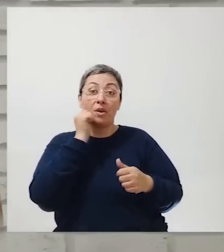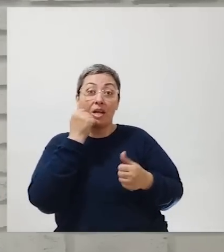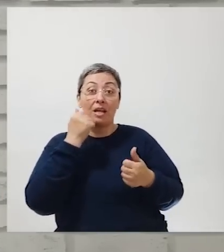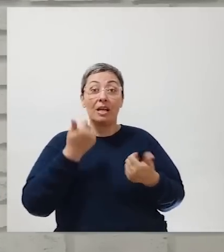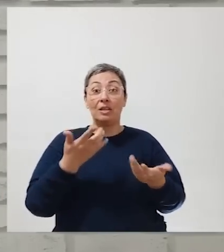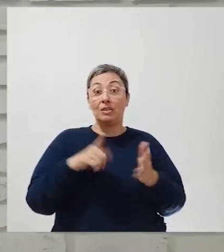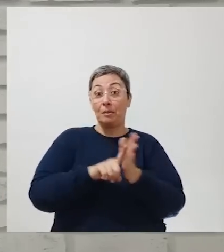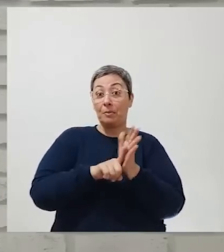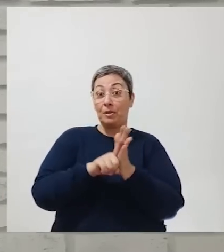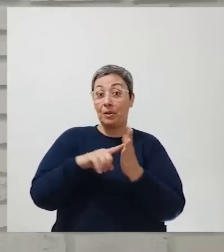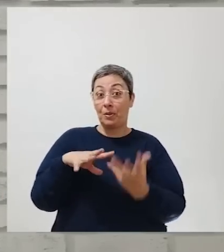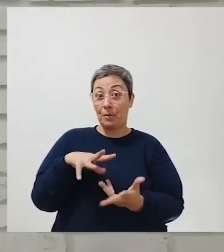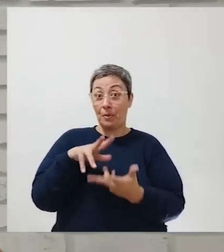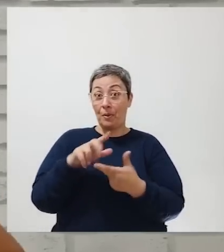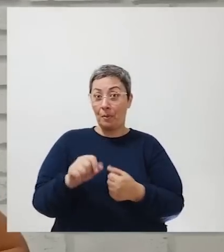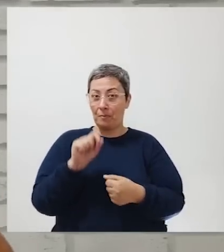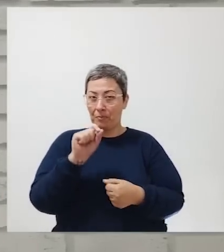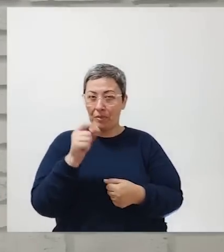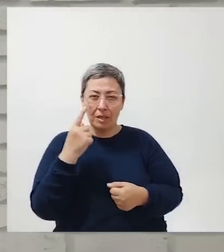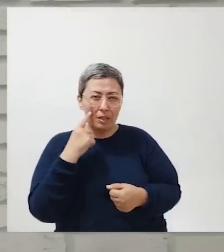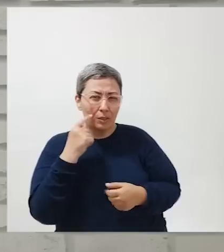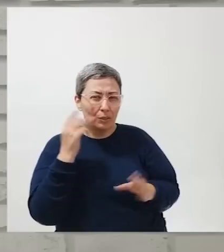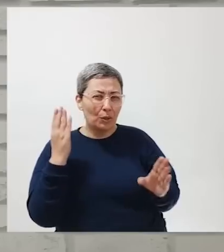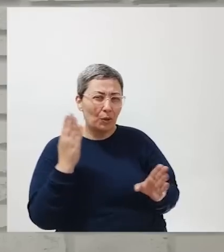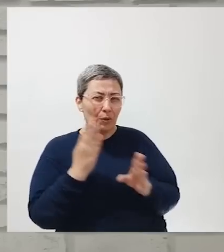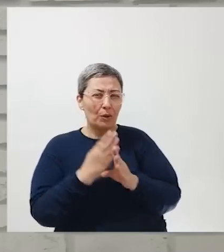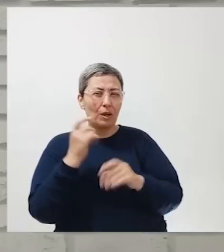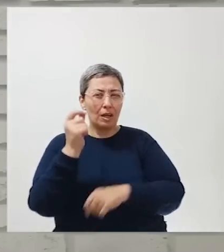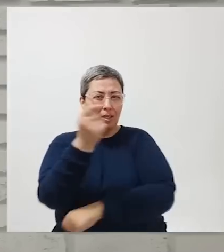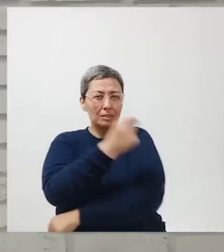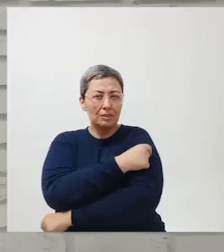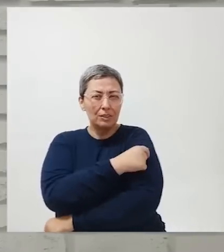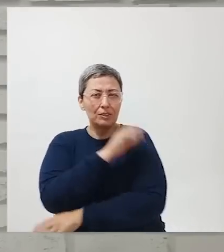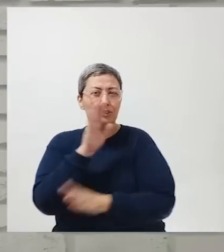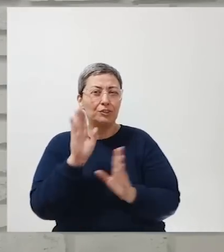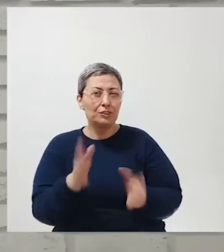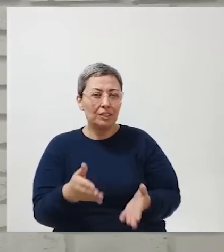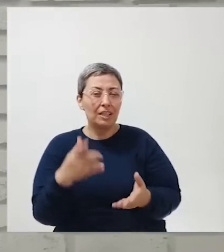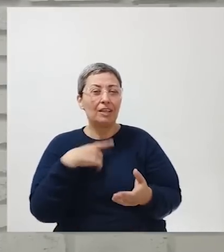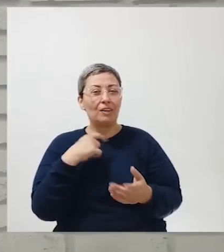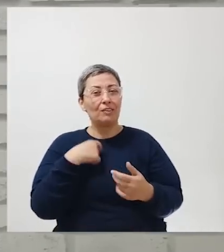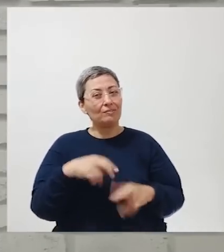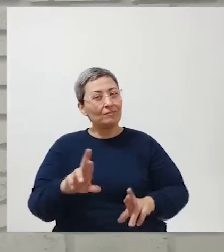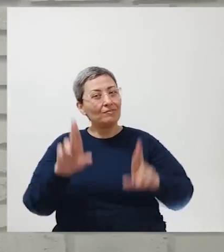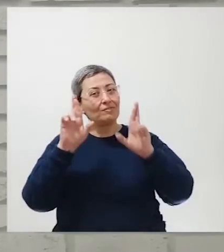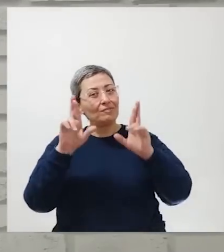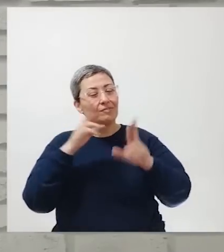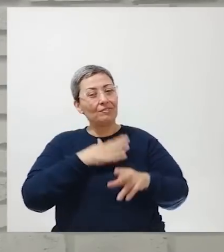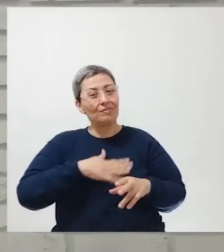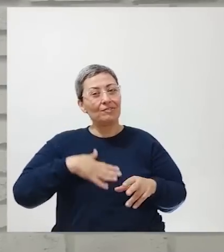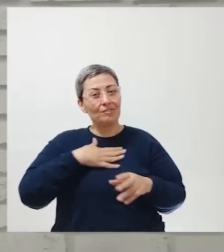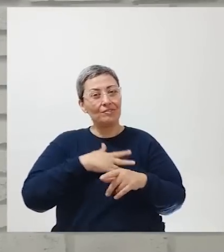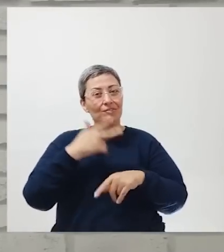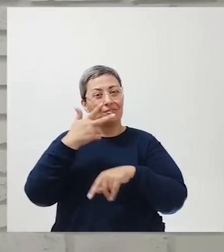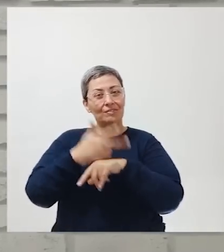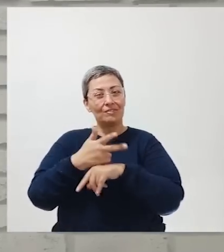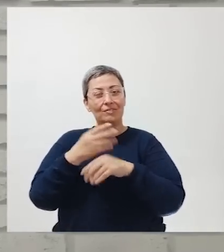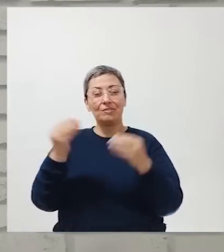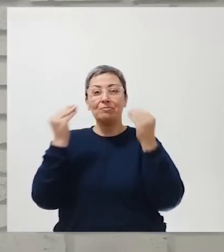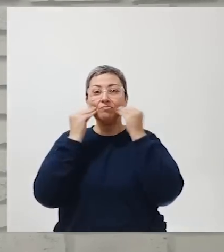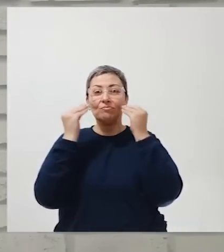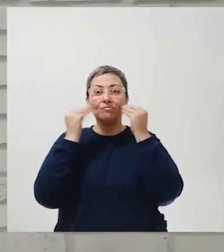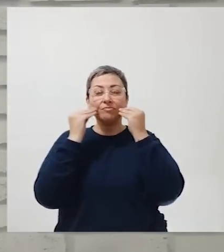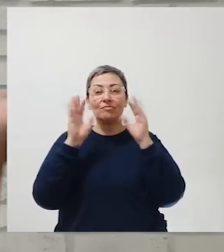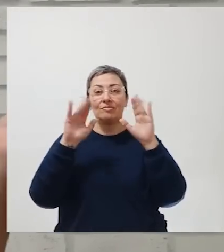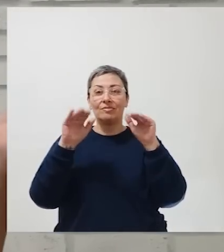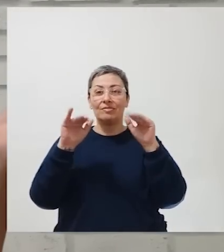cientistas hoje no mundo, será que não teriam descoberto a vacina? Espero que vocês tenham gostado do vídeo. Um